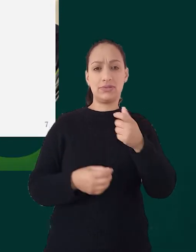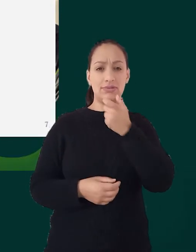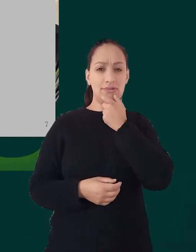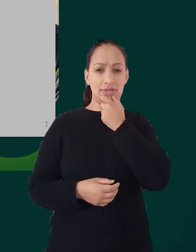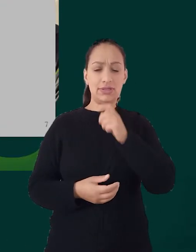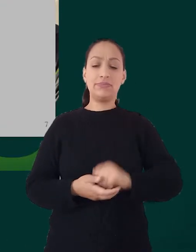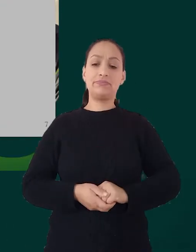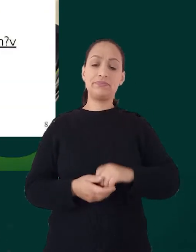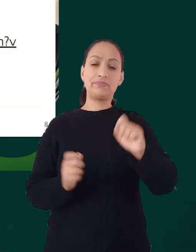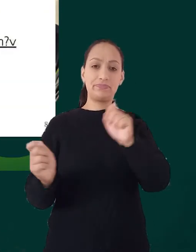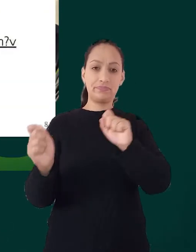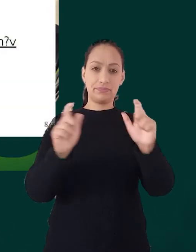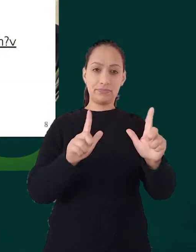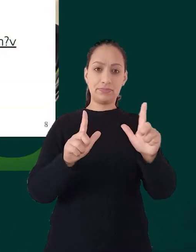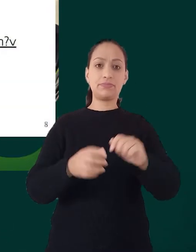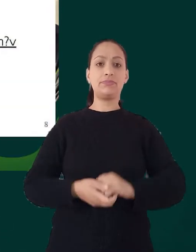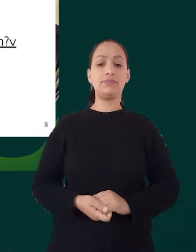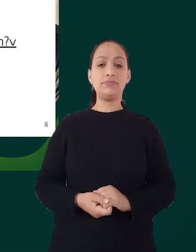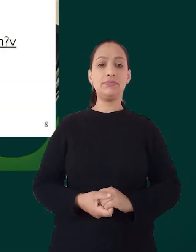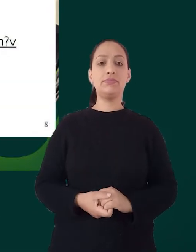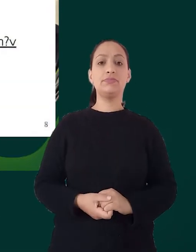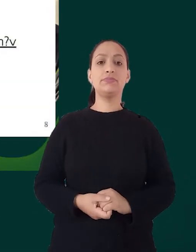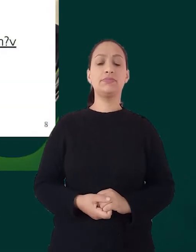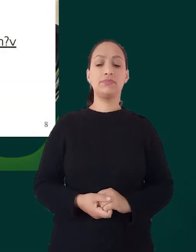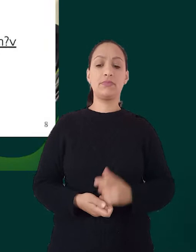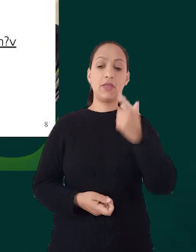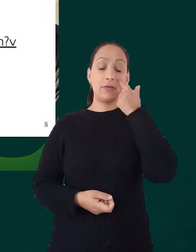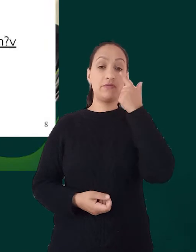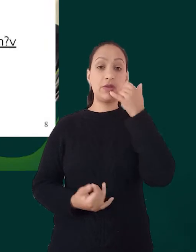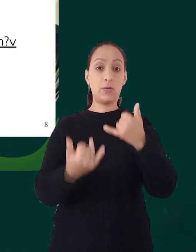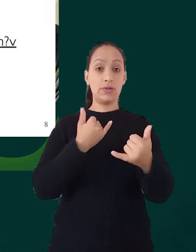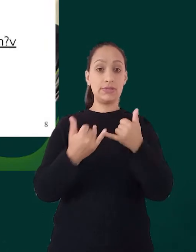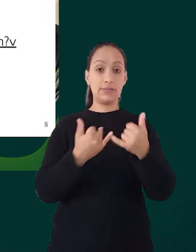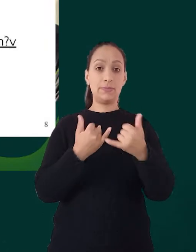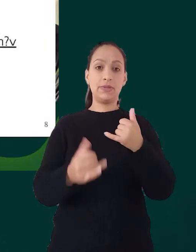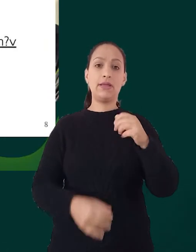slide. Vamos ver aqui um exemplo de NPCs um pouco mais